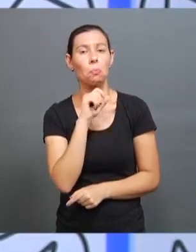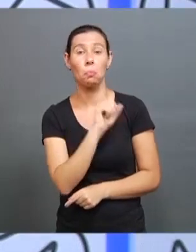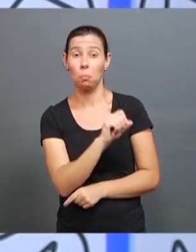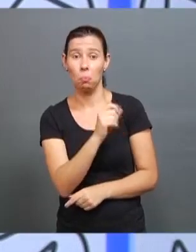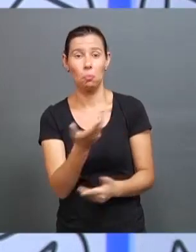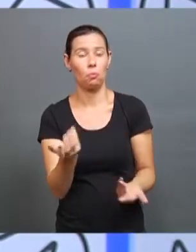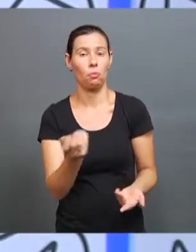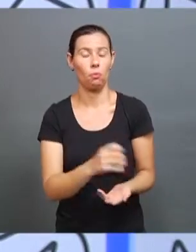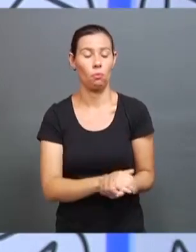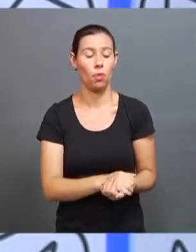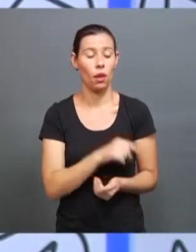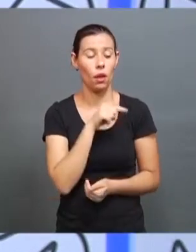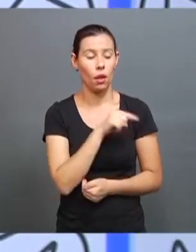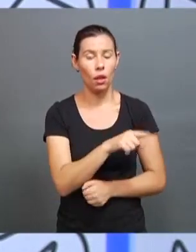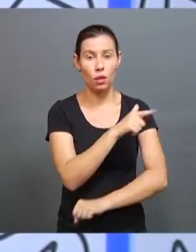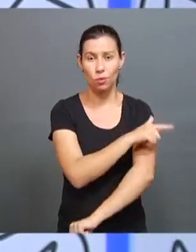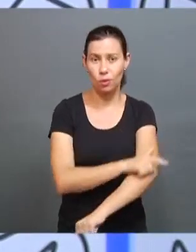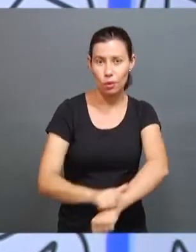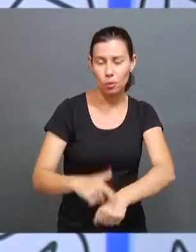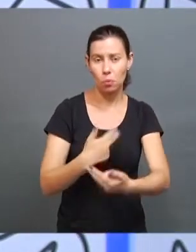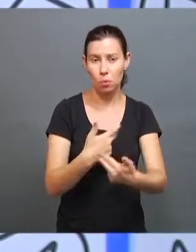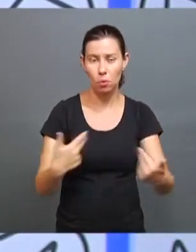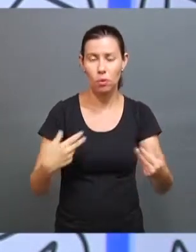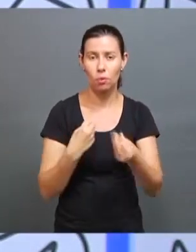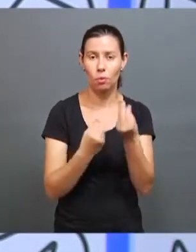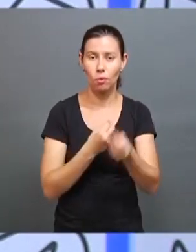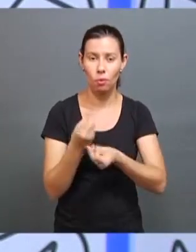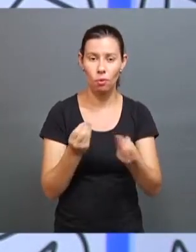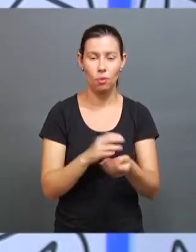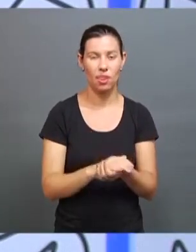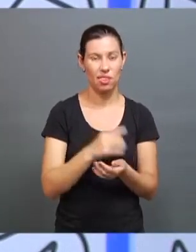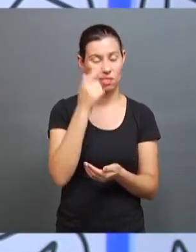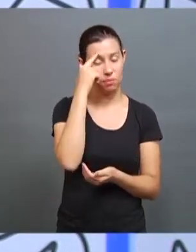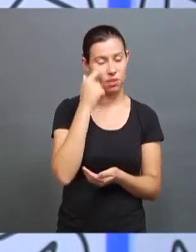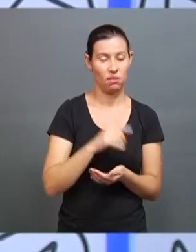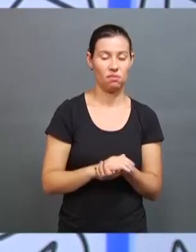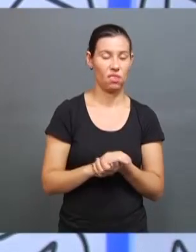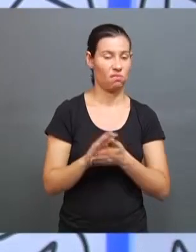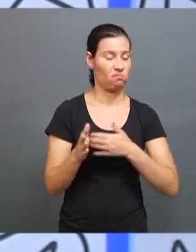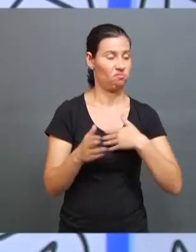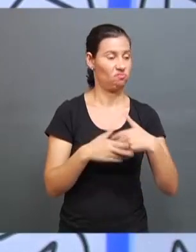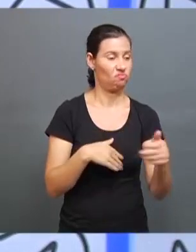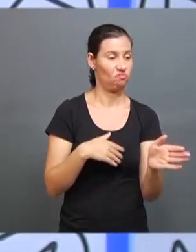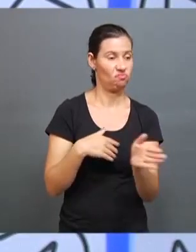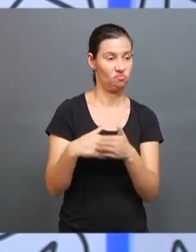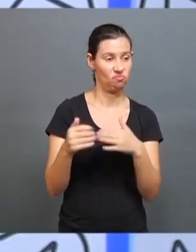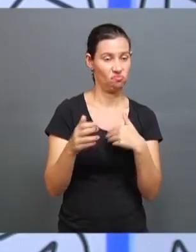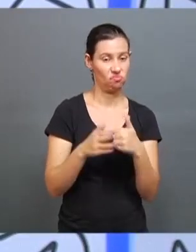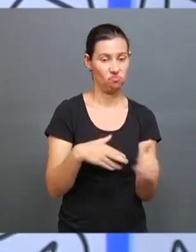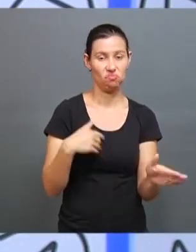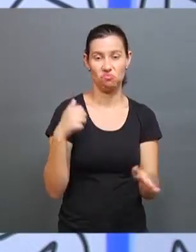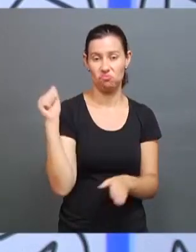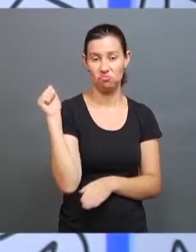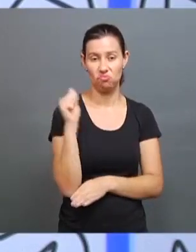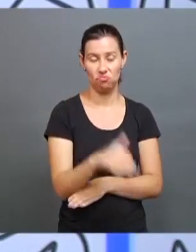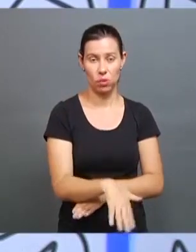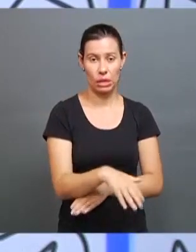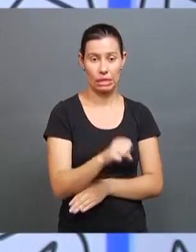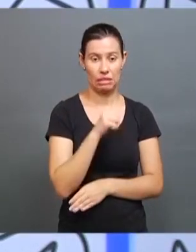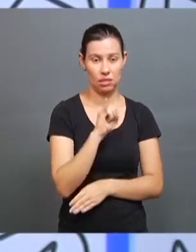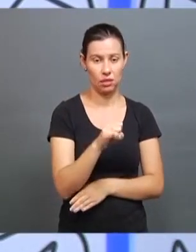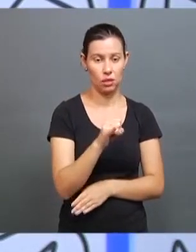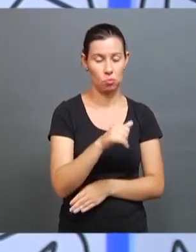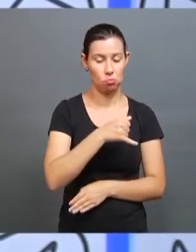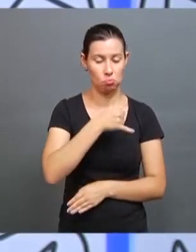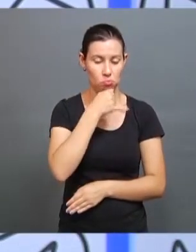que valores eu estou oferecendo para essa criança? Que a vida é descartável. Que eu não preciso tolerar frustração nenhuma,